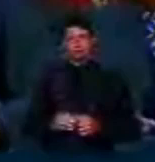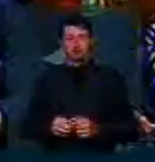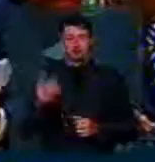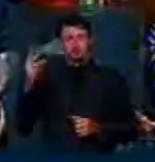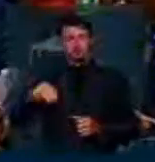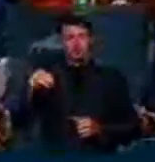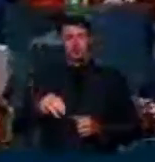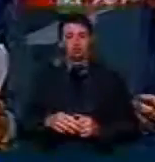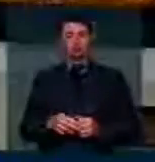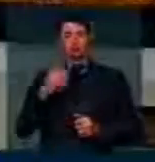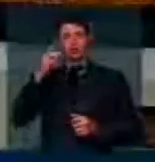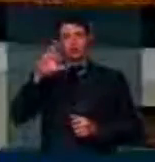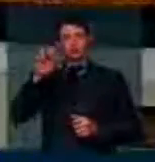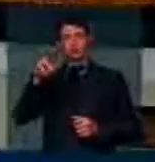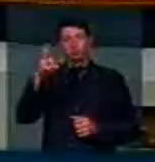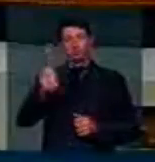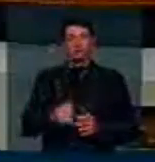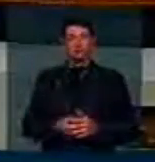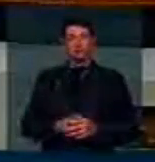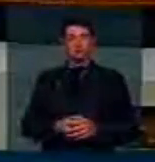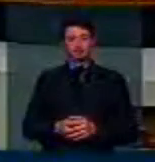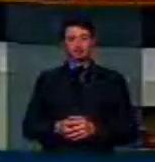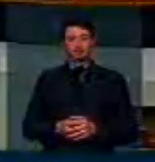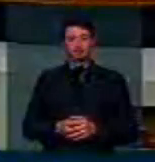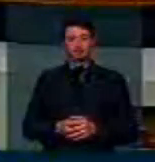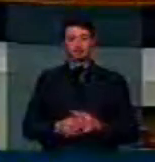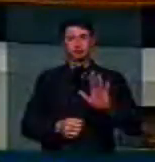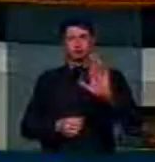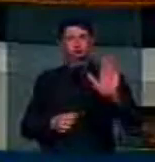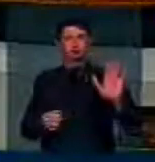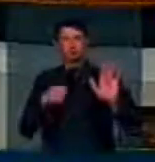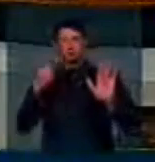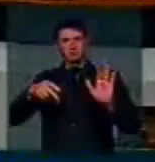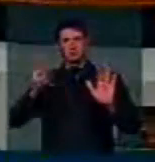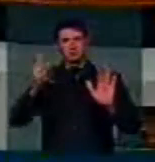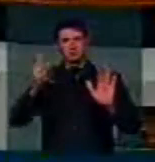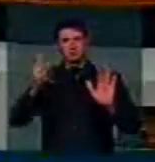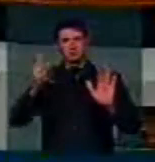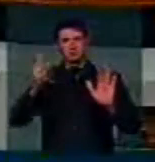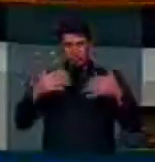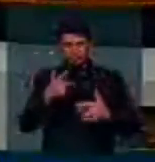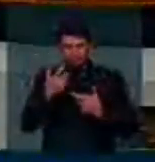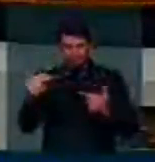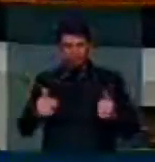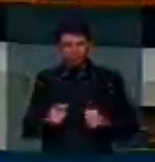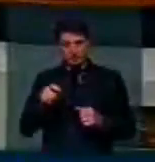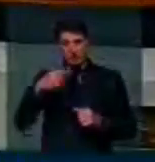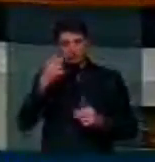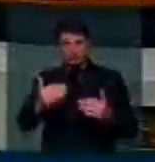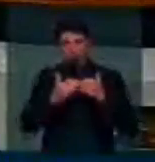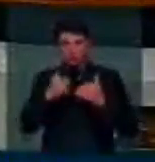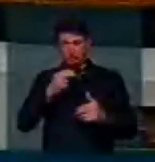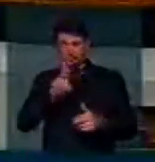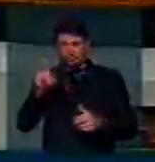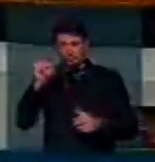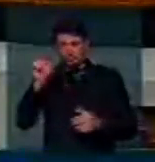Cunha. Não, diria... eu nem preciso dos 3 minutos. Só quero dizer o seguinte. Quem me citou aqui anteriormente...